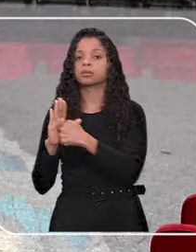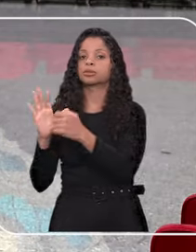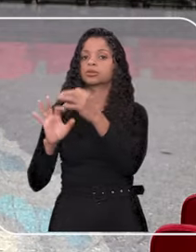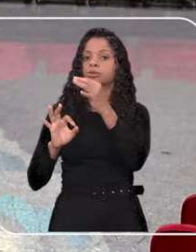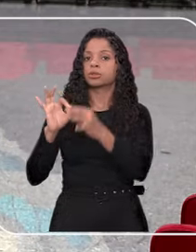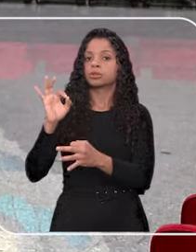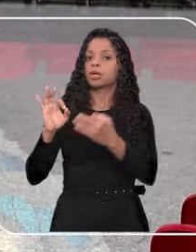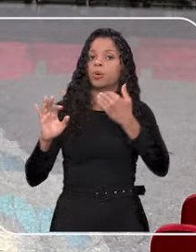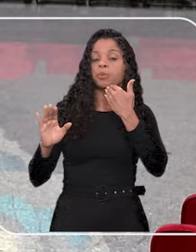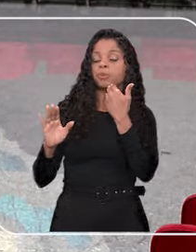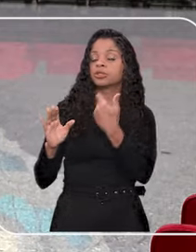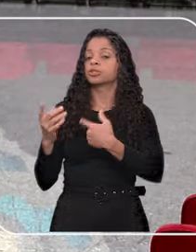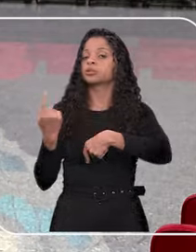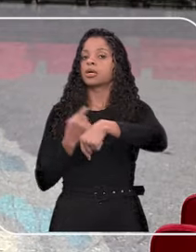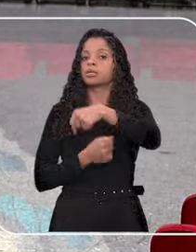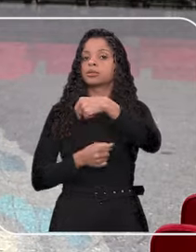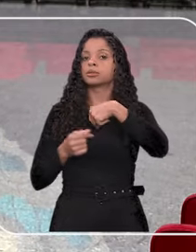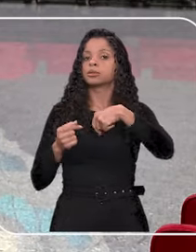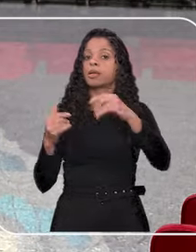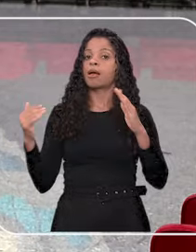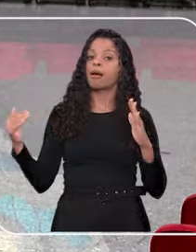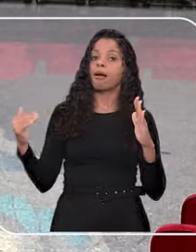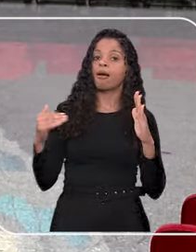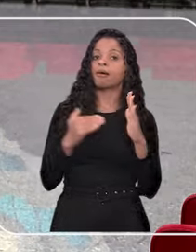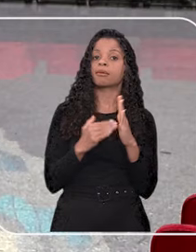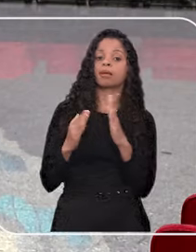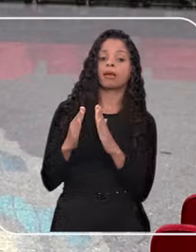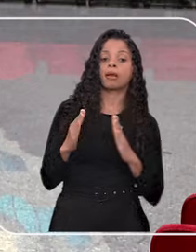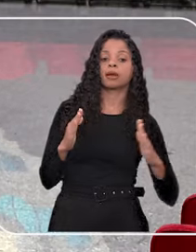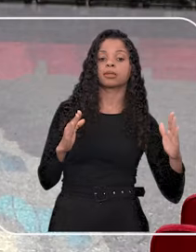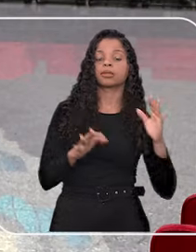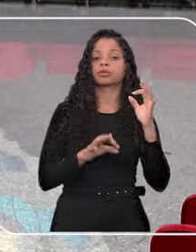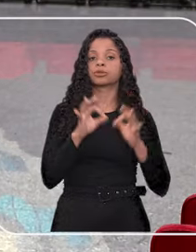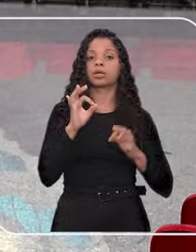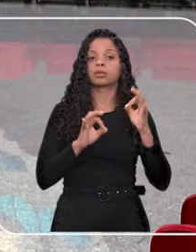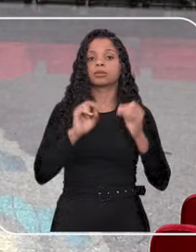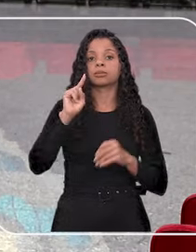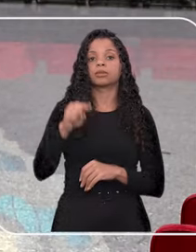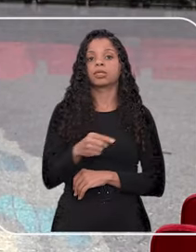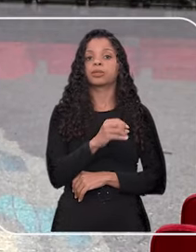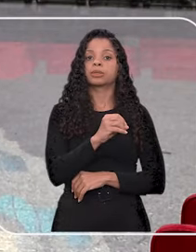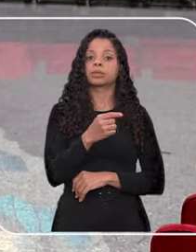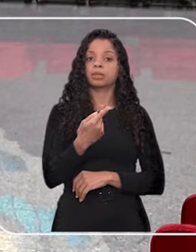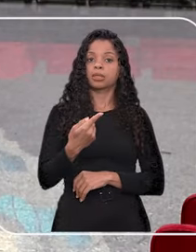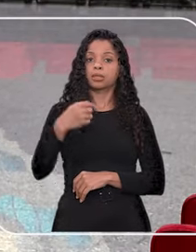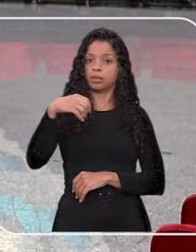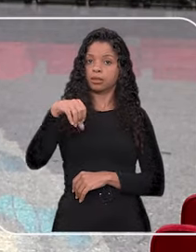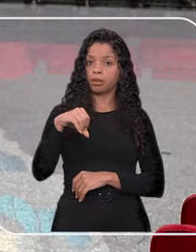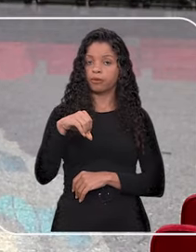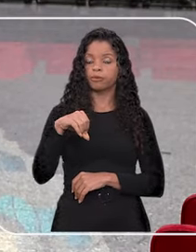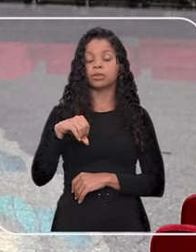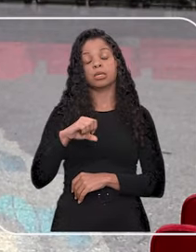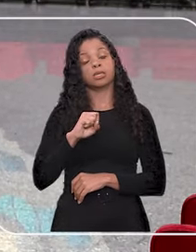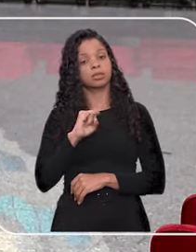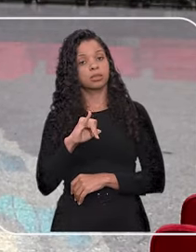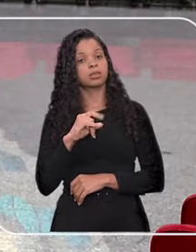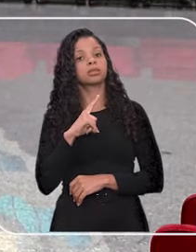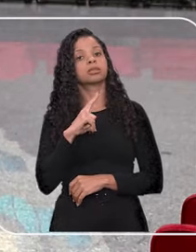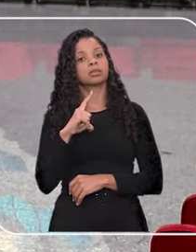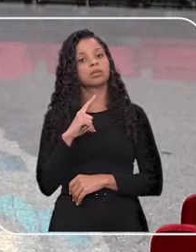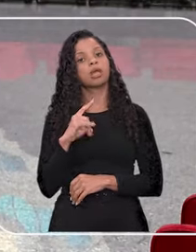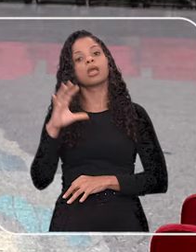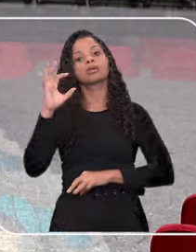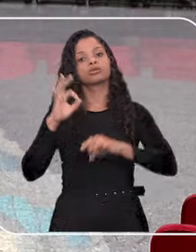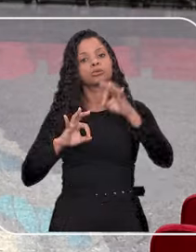protocolaram pedidos administrativos até a data do início do julgamento do tema 1079 caso tenham obtido